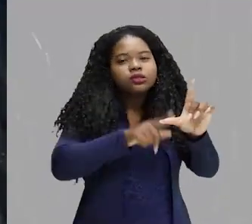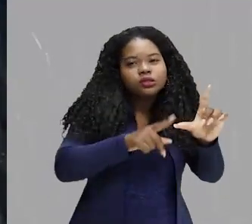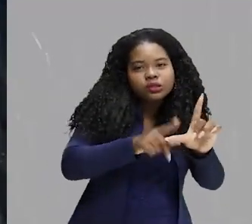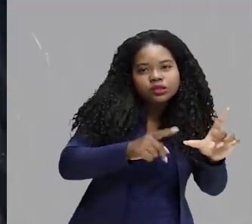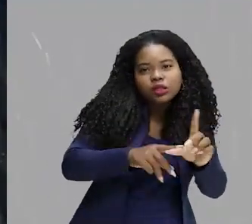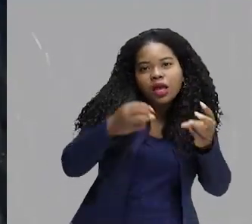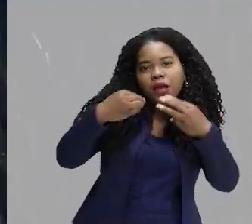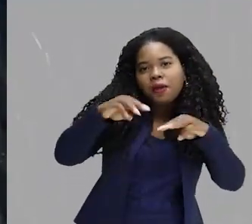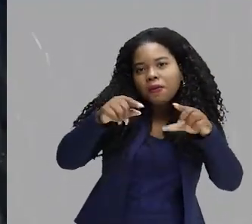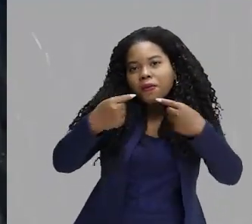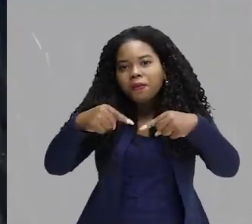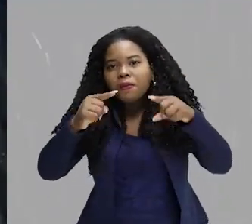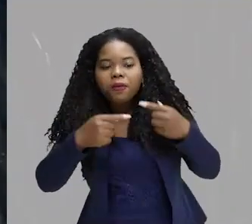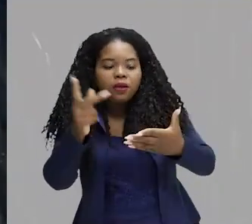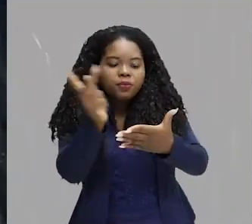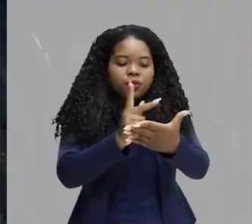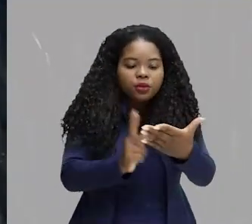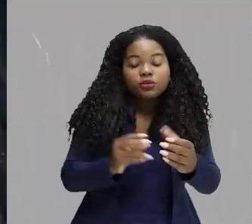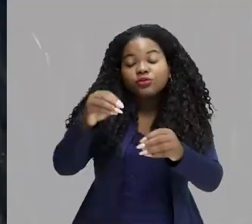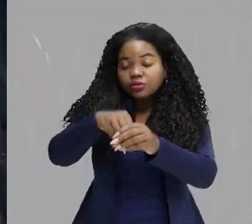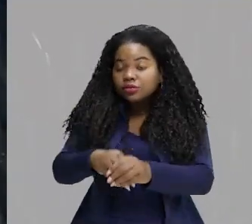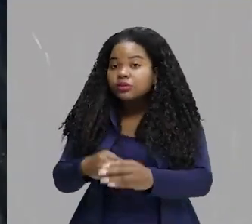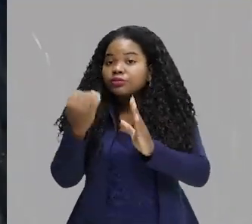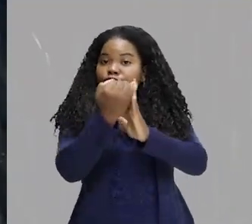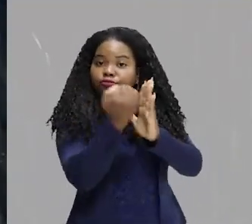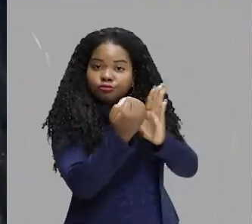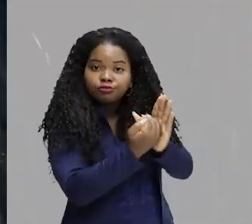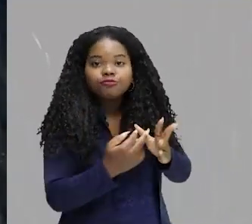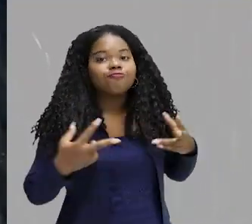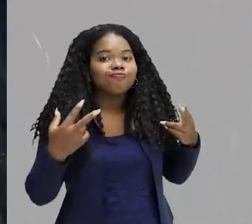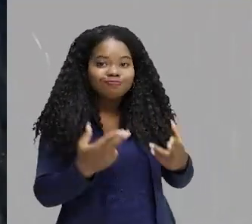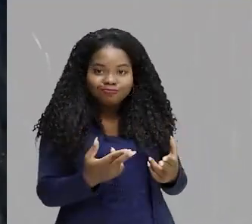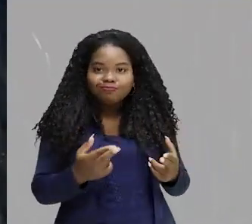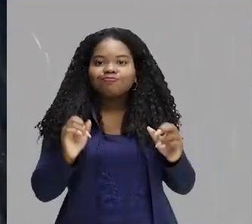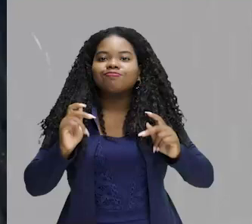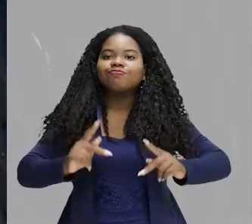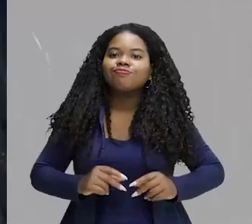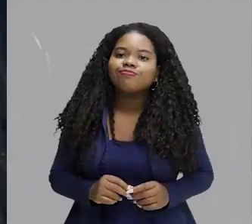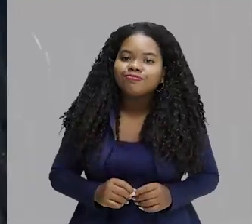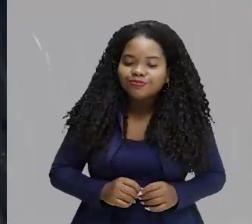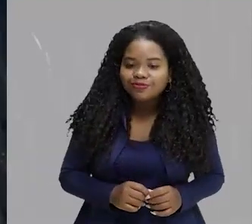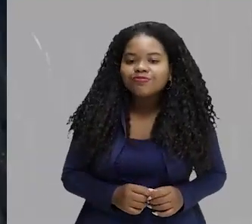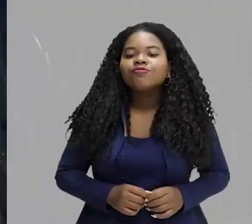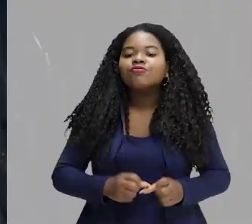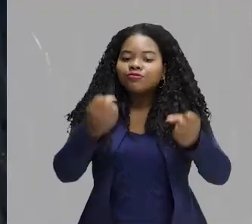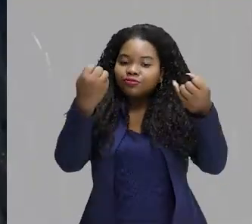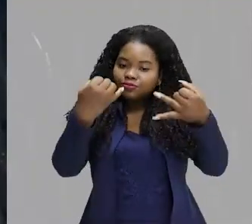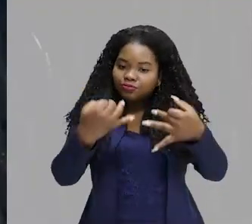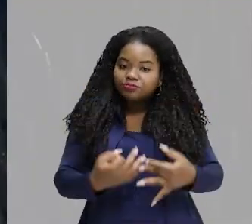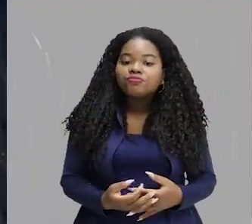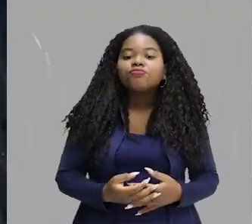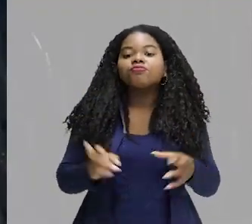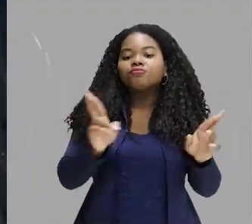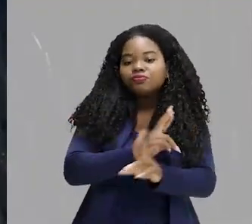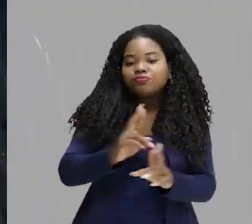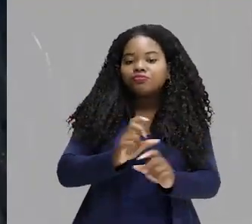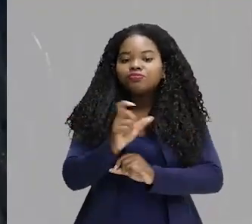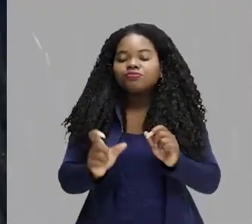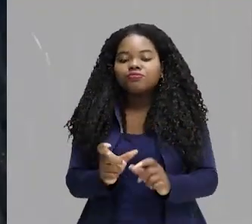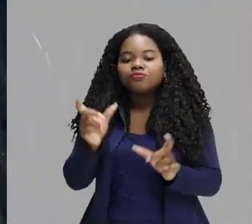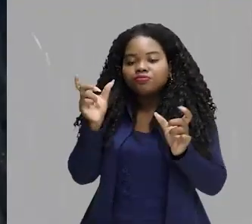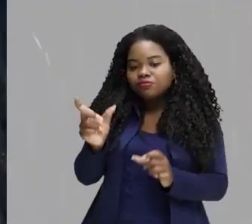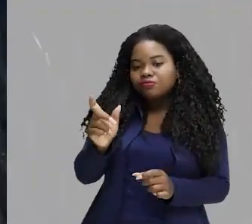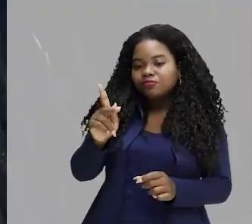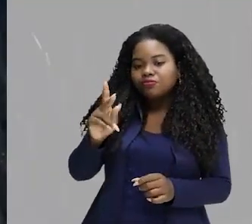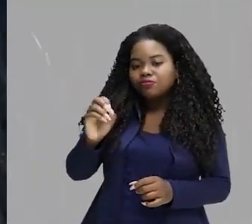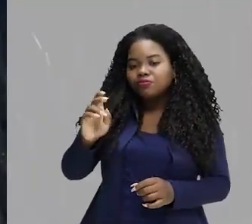música, poemas, tudo dentro de uma mesma classificação, tá bom? Então, nós vamos falar um pouco sobre isso, leitura de poesias ou